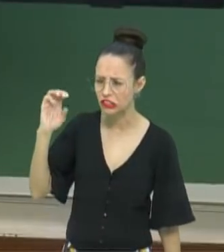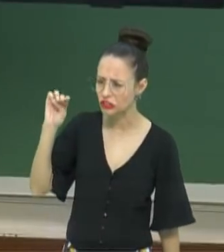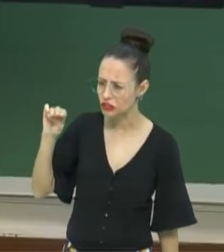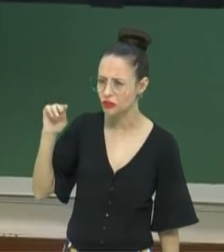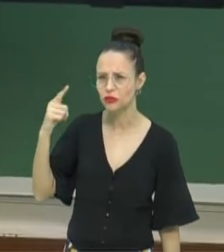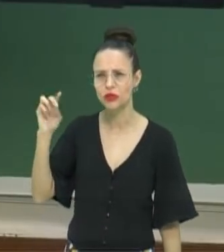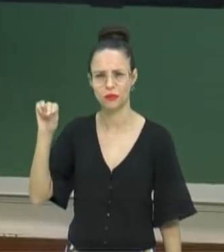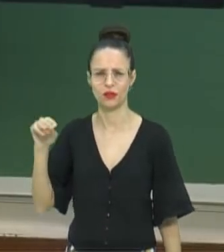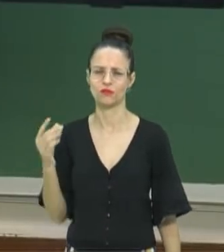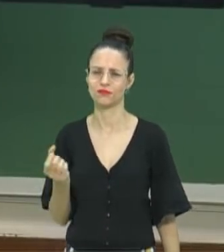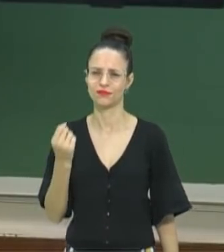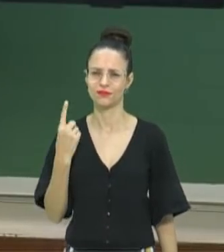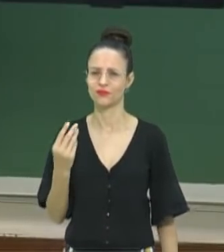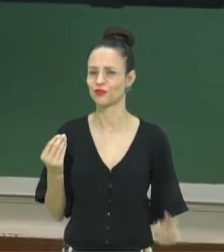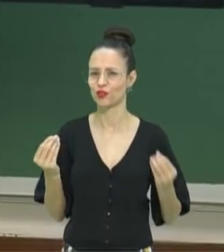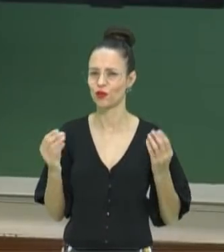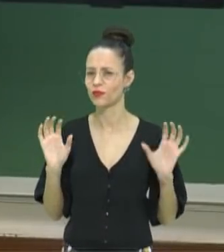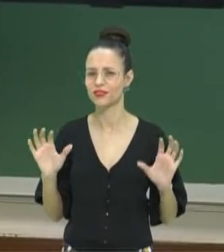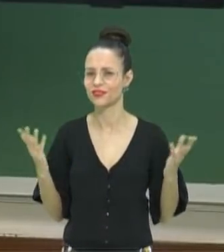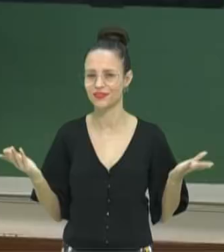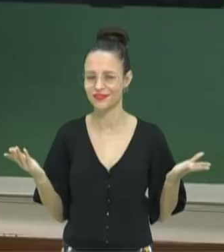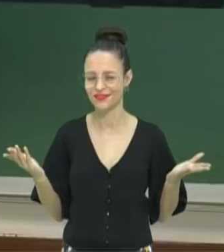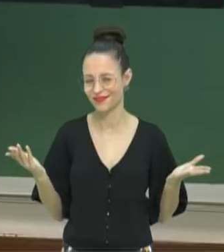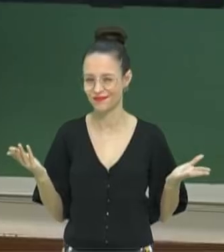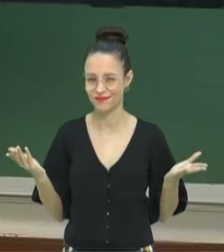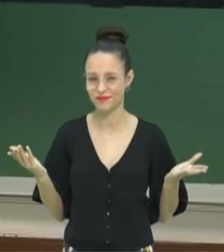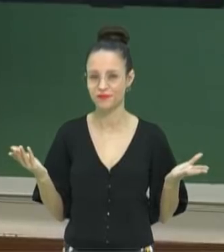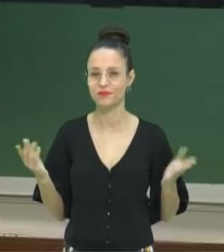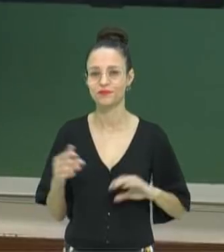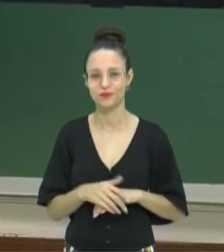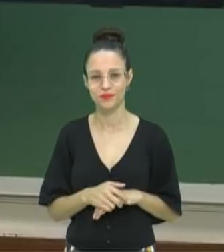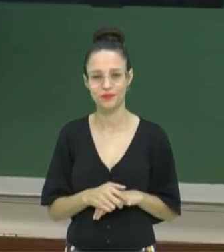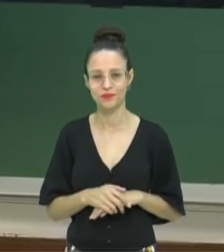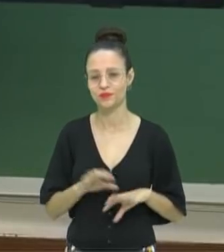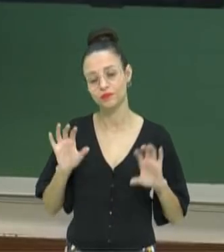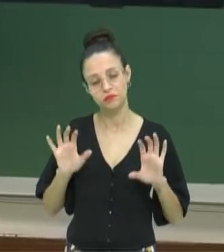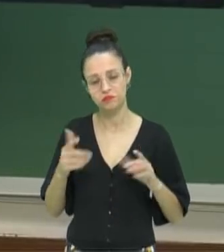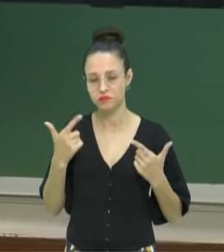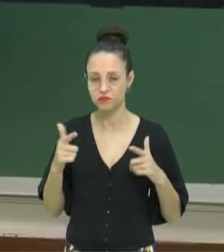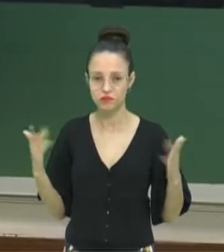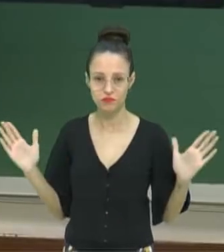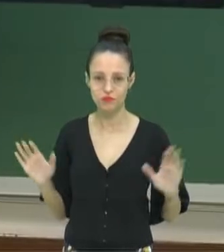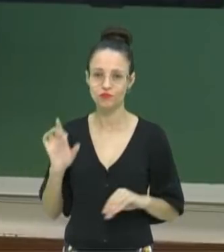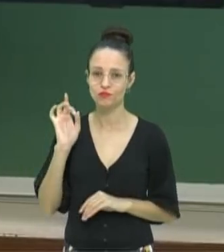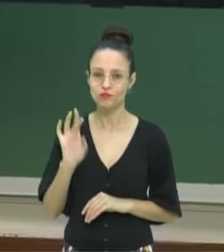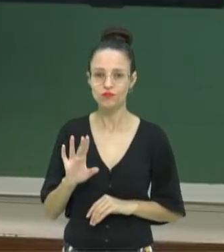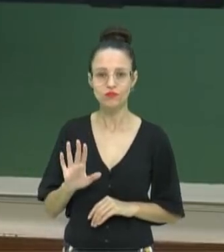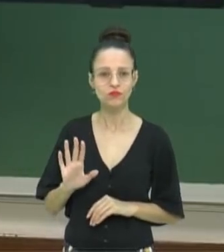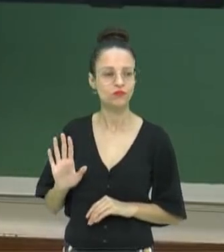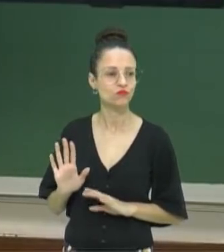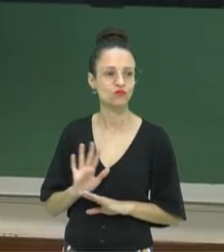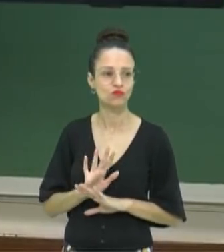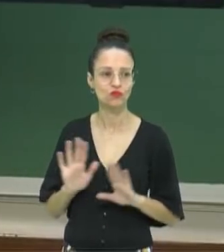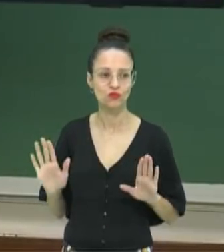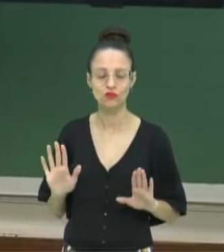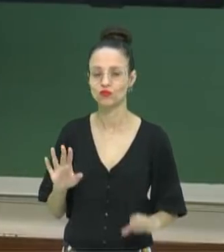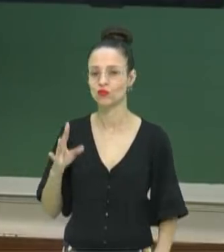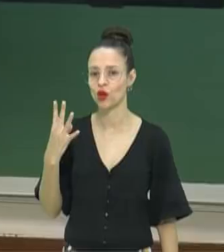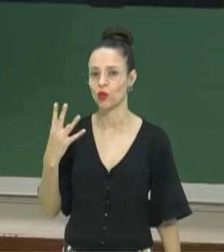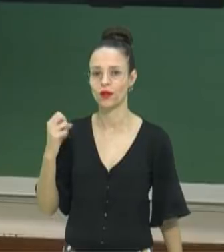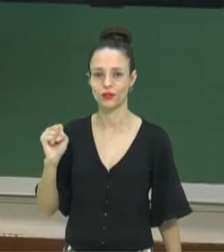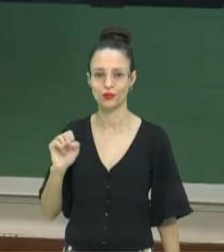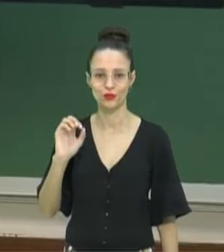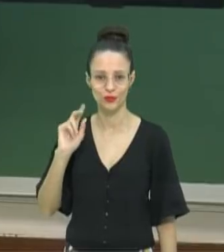né? Fica prestando atenção, meu Deus, é centímetro, é metro, é o quê? Mas esse não tem, apenas unidades de medida,